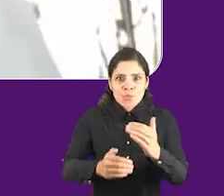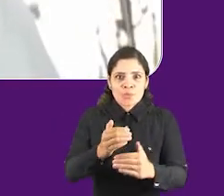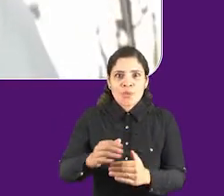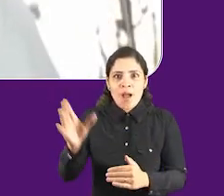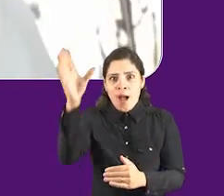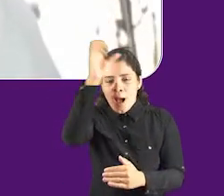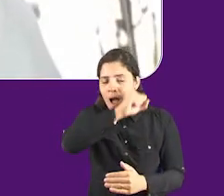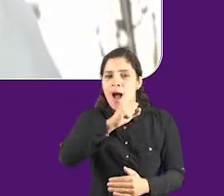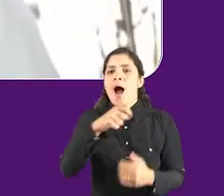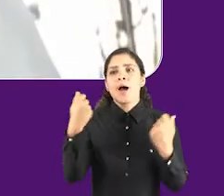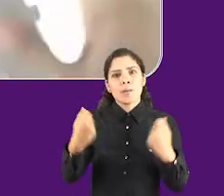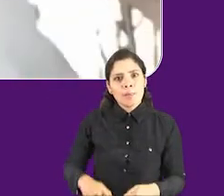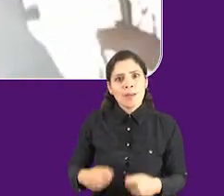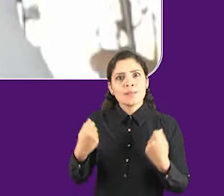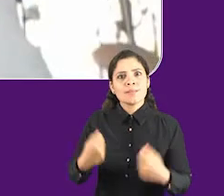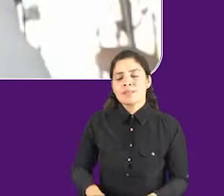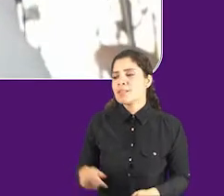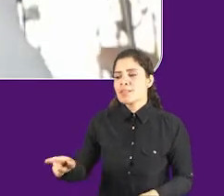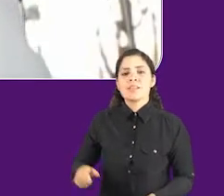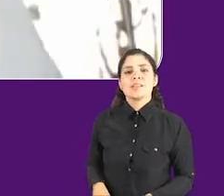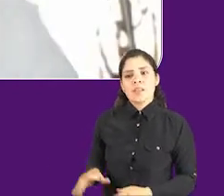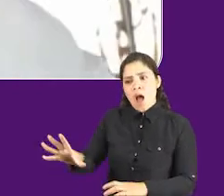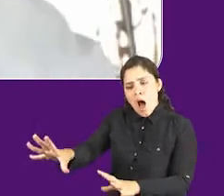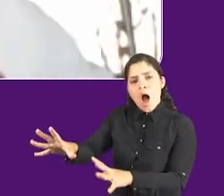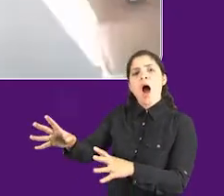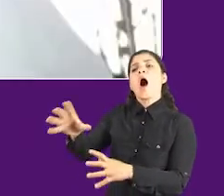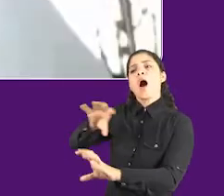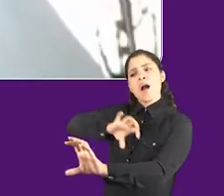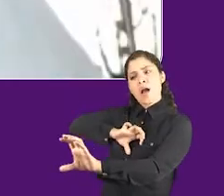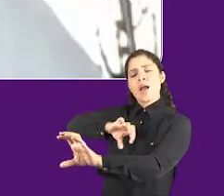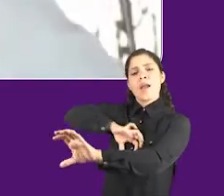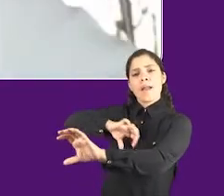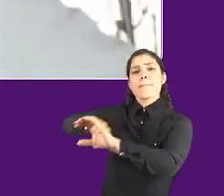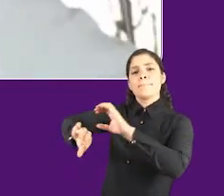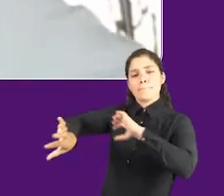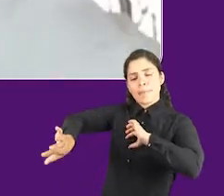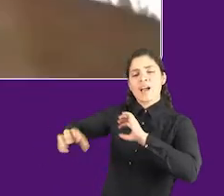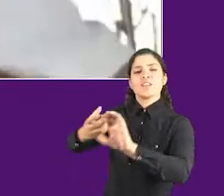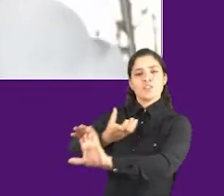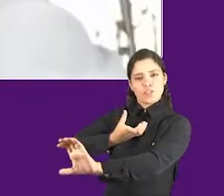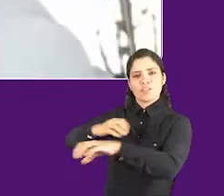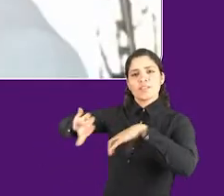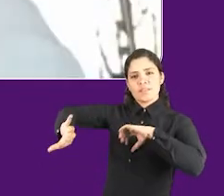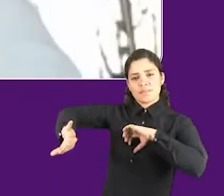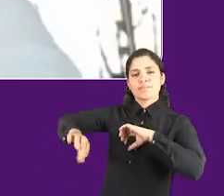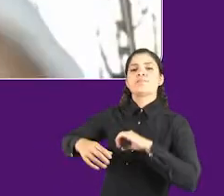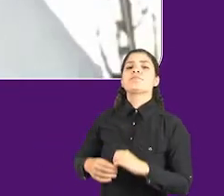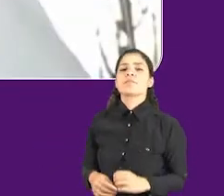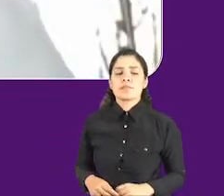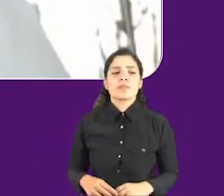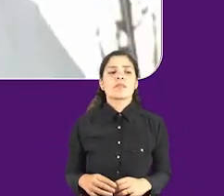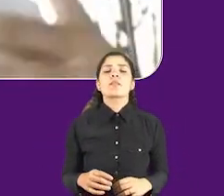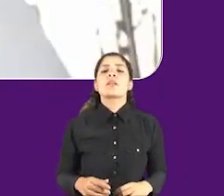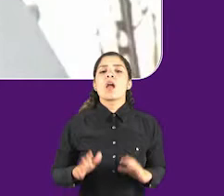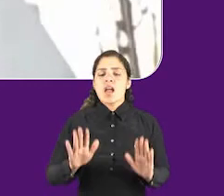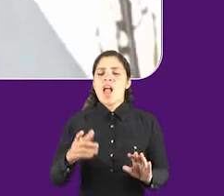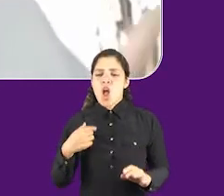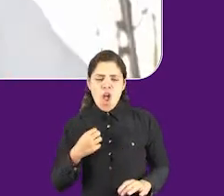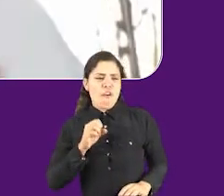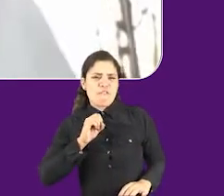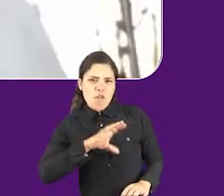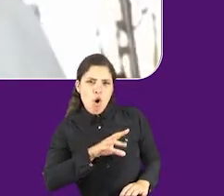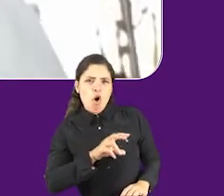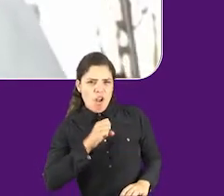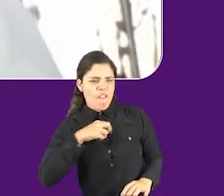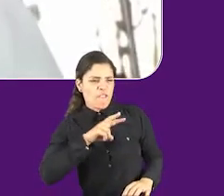testes e cada vez que eu vou visitar uma fábrica a gente para a produção e fazemos isso todo mundo Sara eu